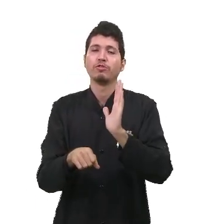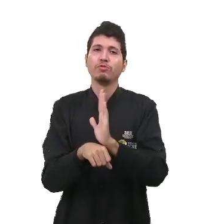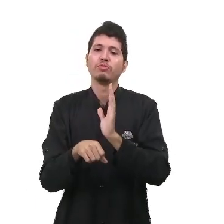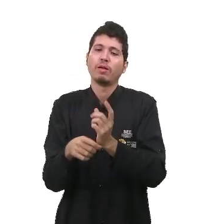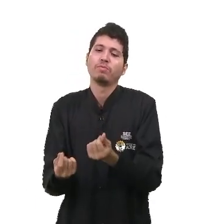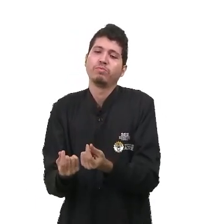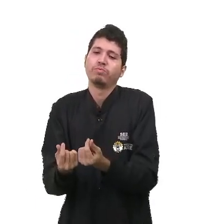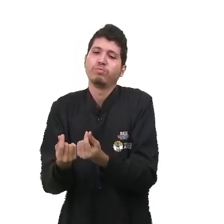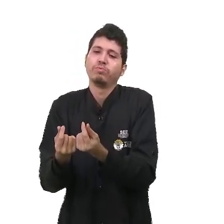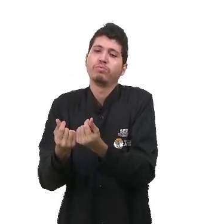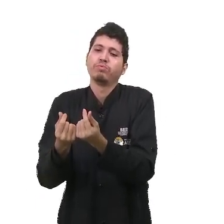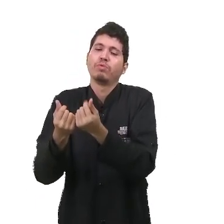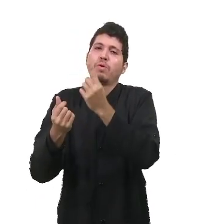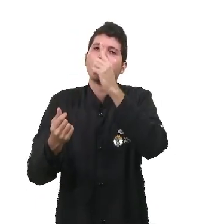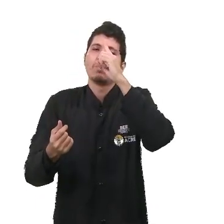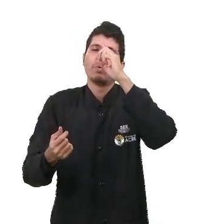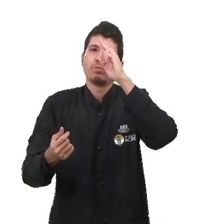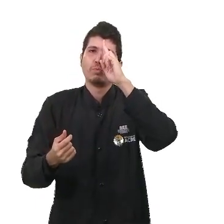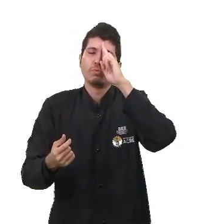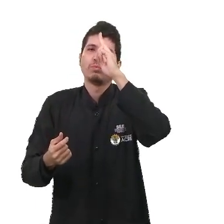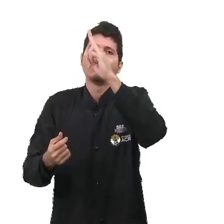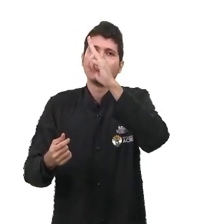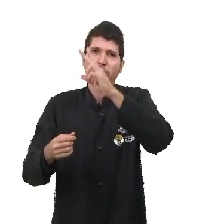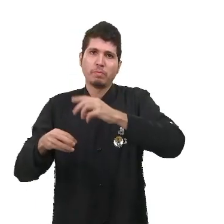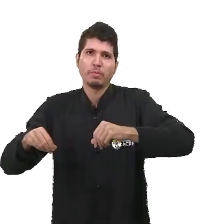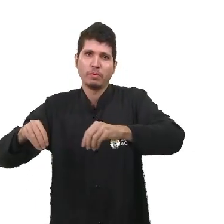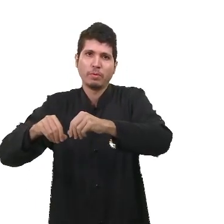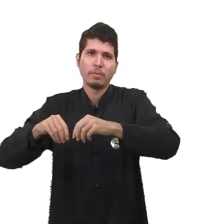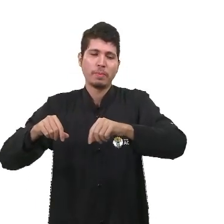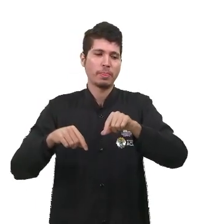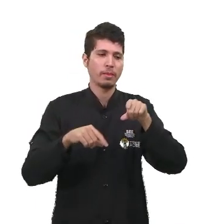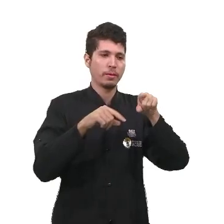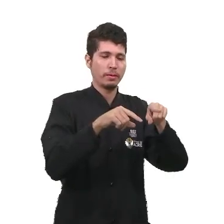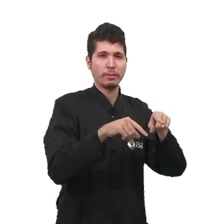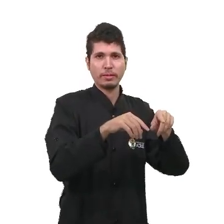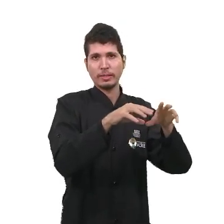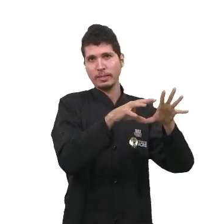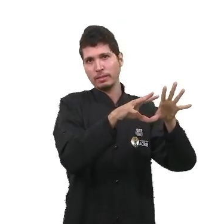Na Revolução Industrial, esses trabalhadores saem do campo e